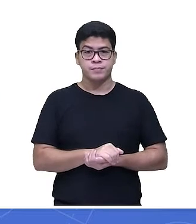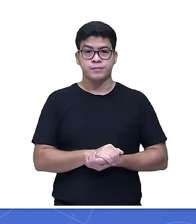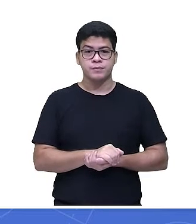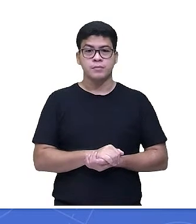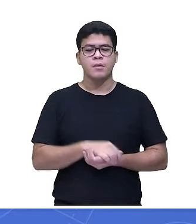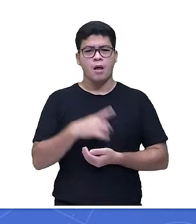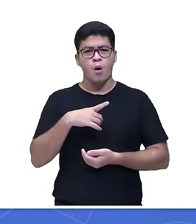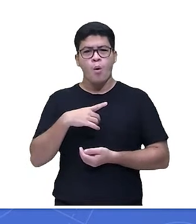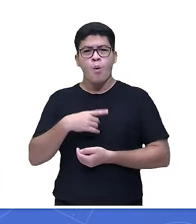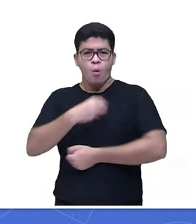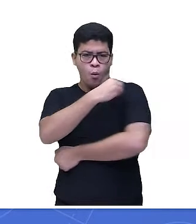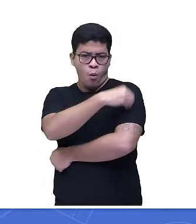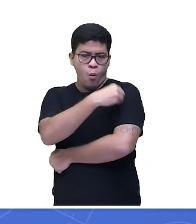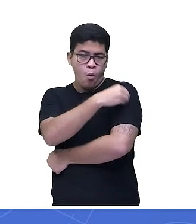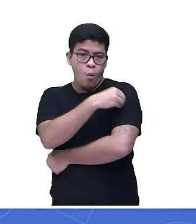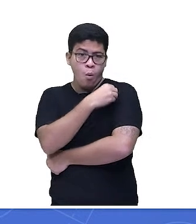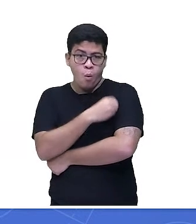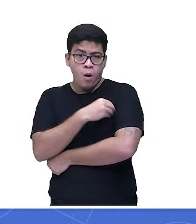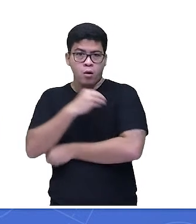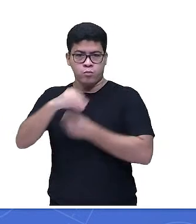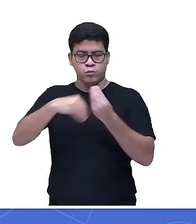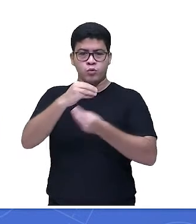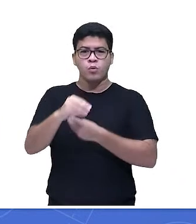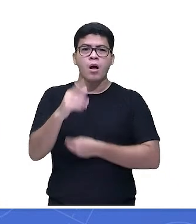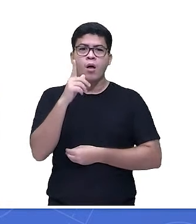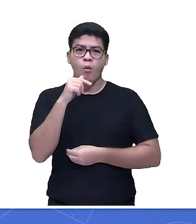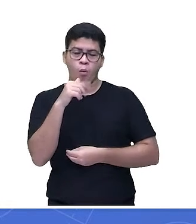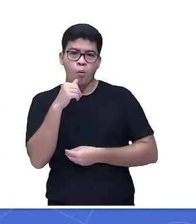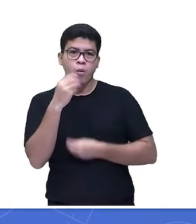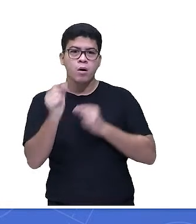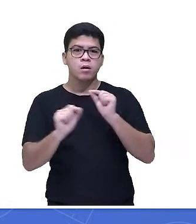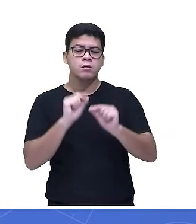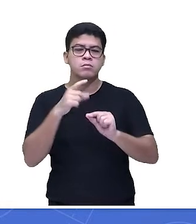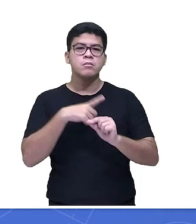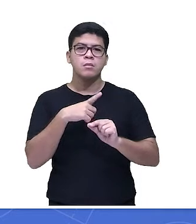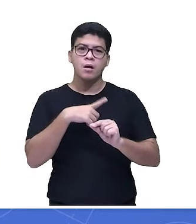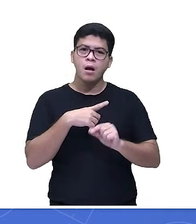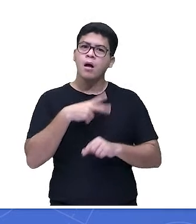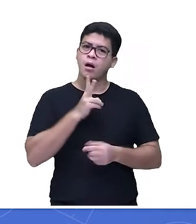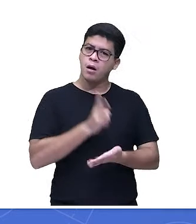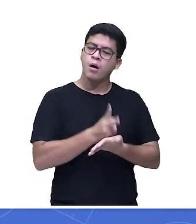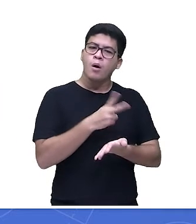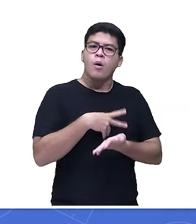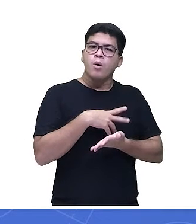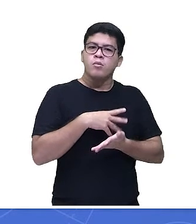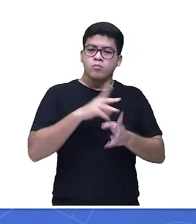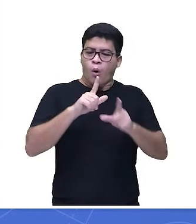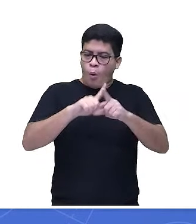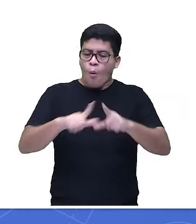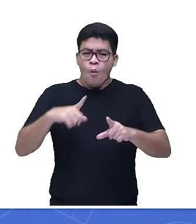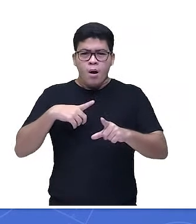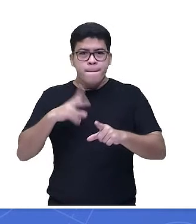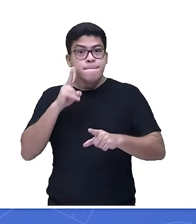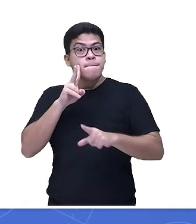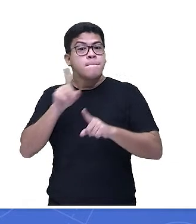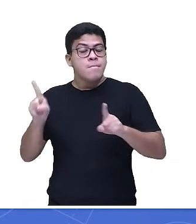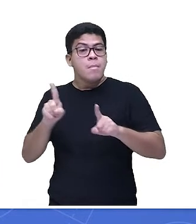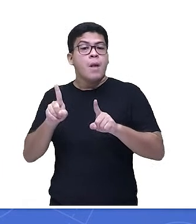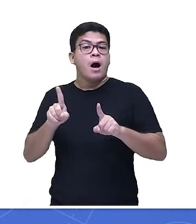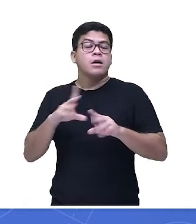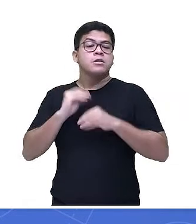álcool hidratado. Observem, tá? Que ele é formado apenas por uma fase e tem 2 componentes,